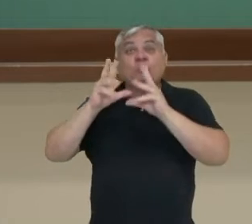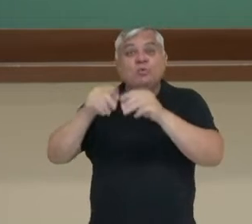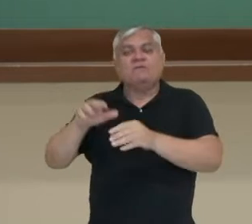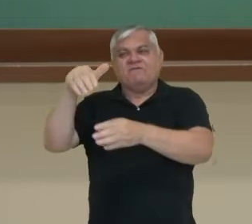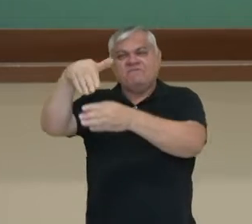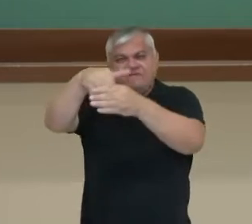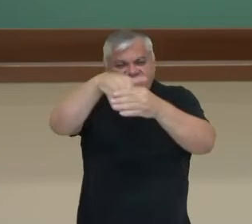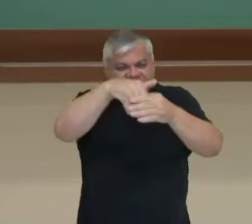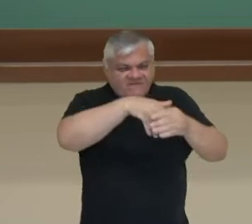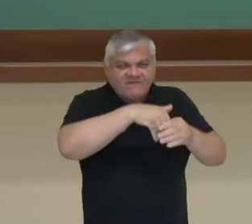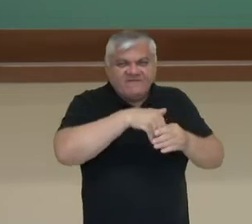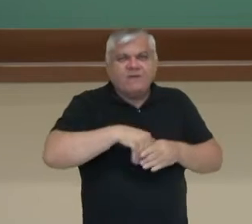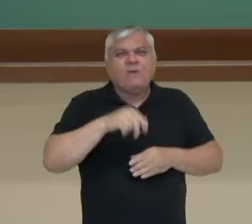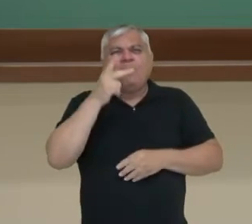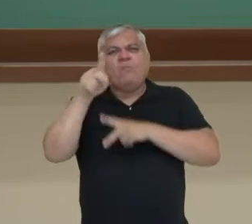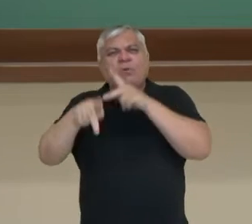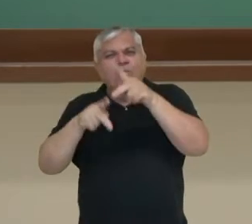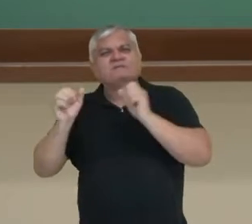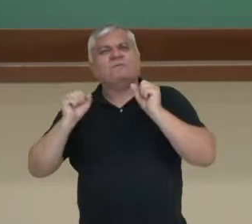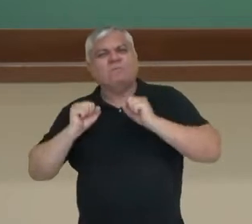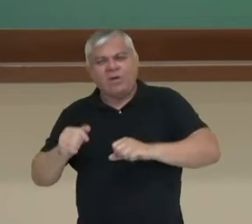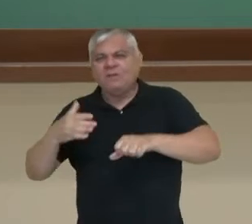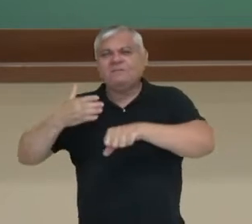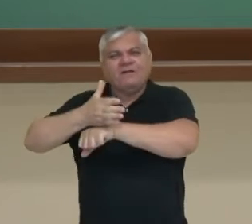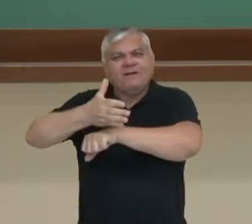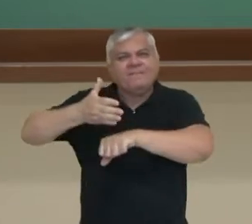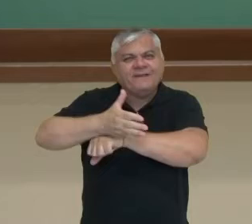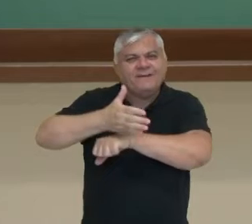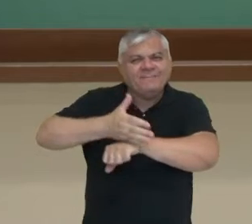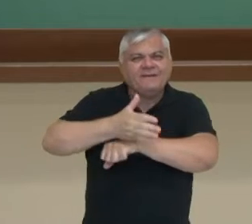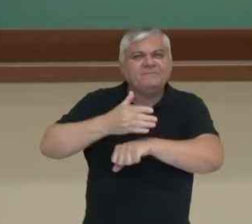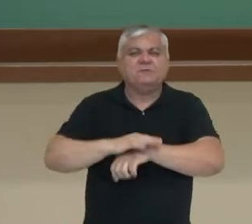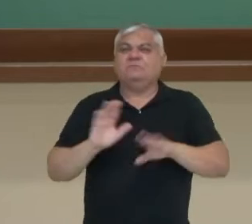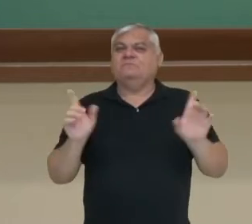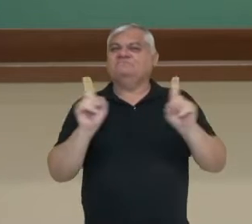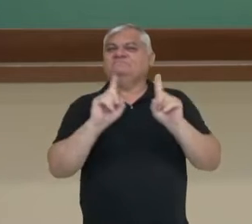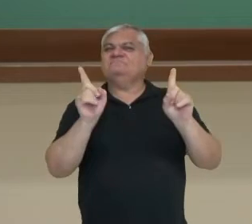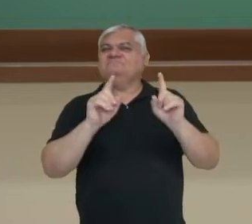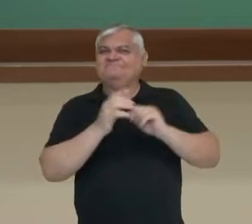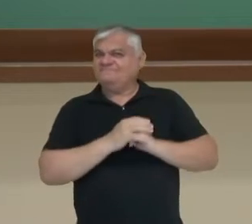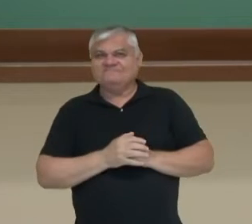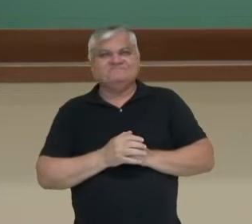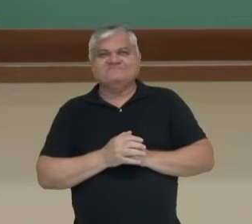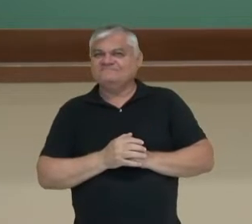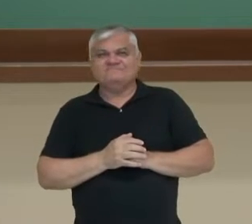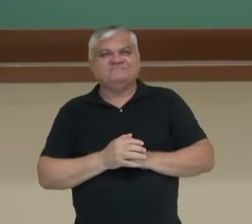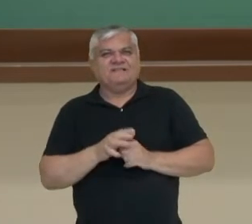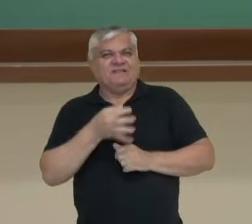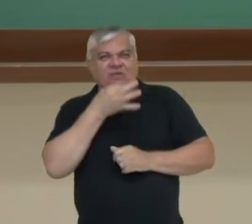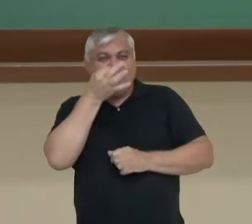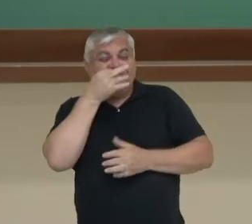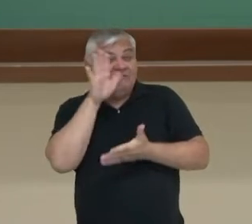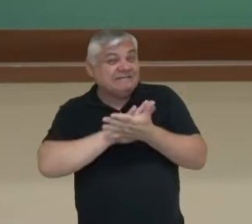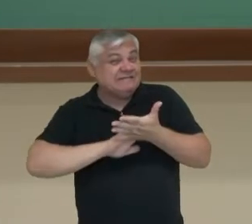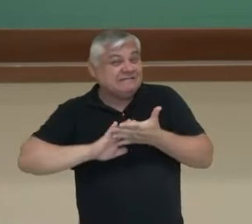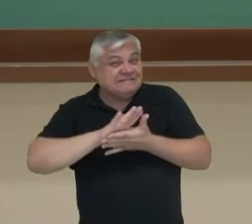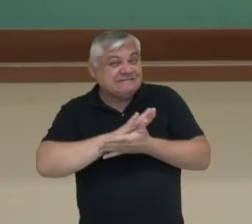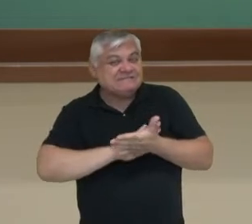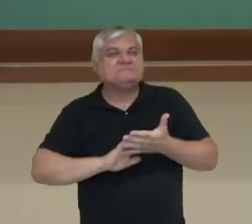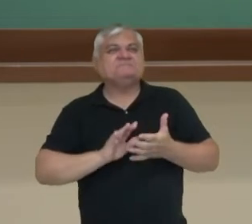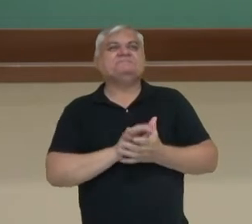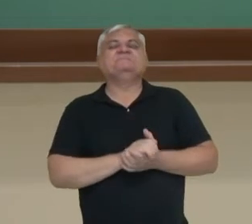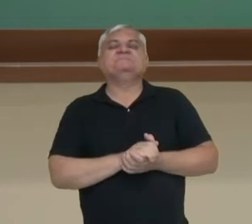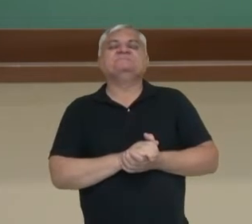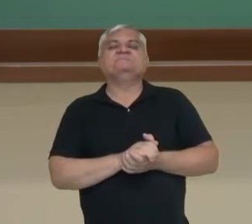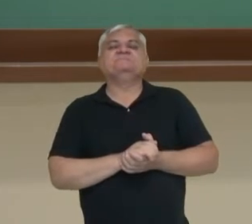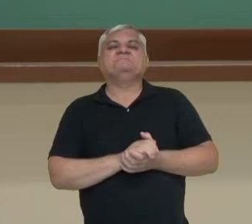eleições diretas e com o povo realmente sendo ouvido e tendo o direito de manifestar suas opiniões. Aí,